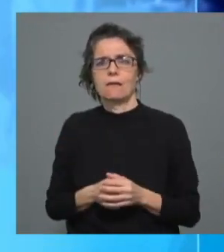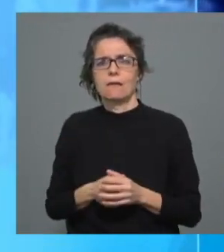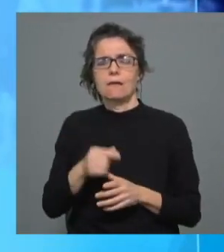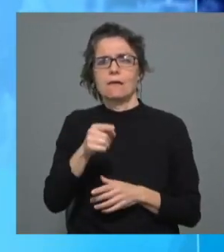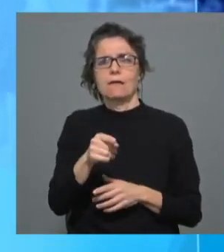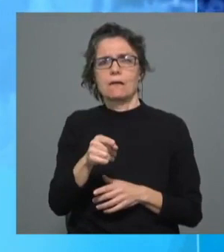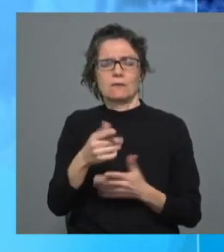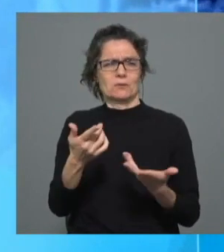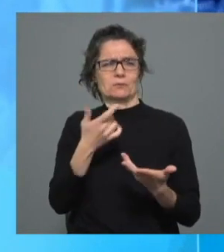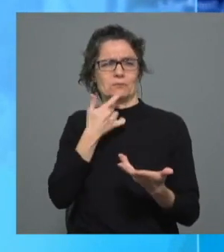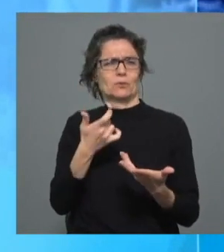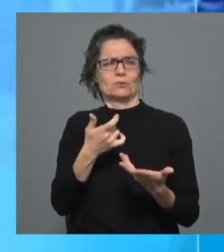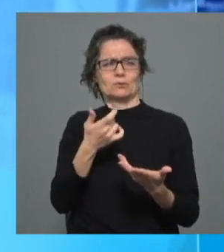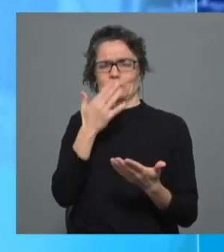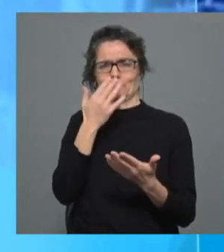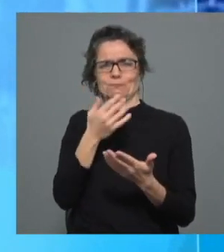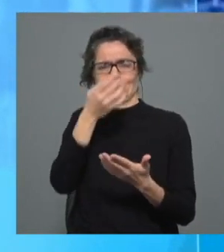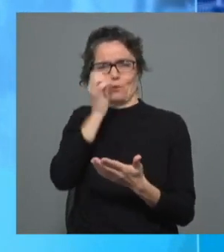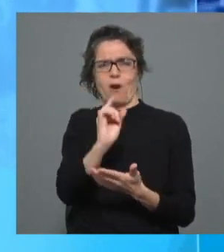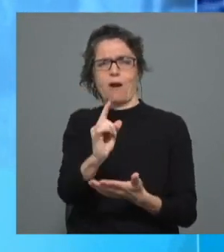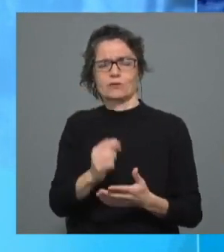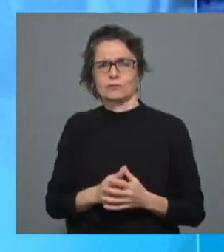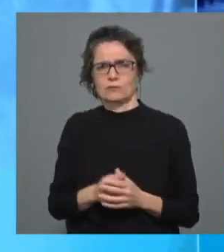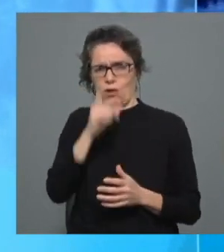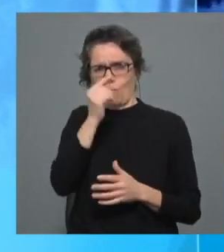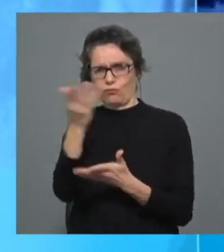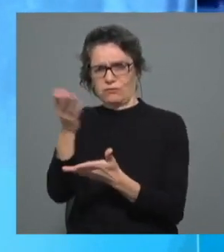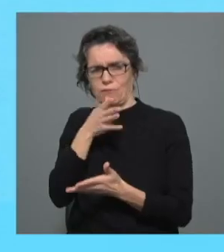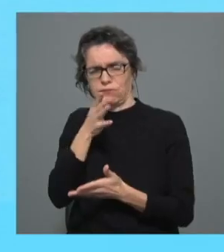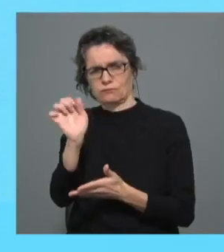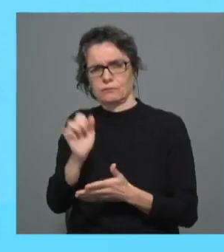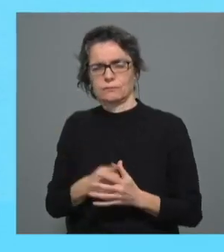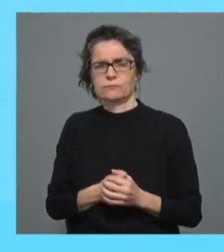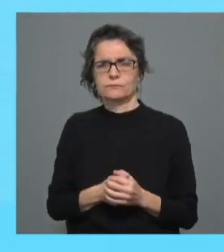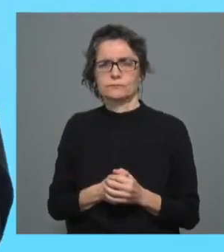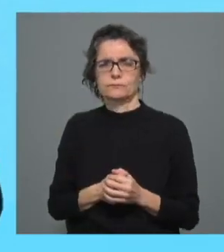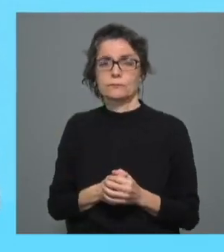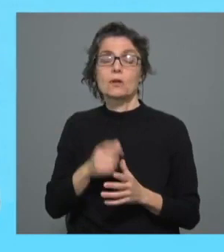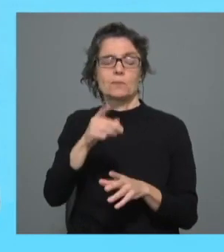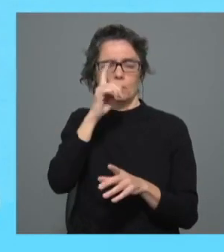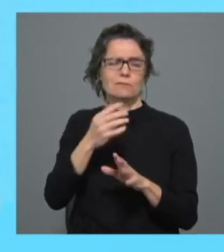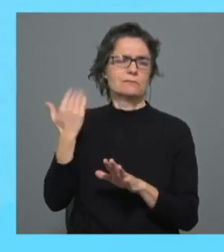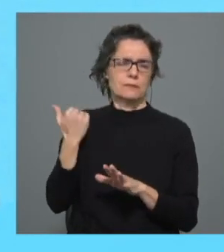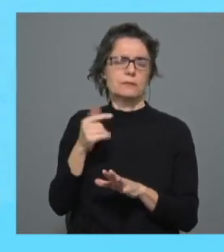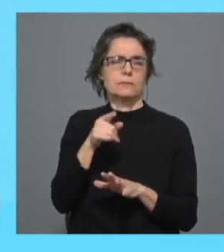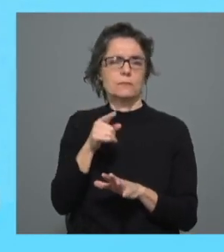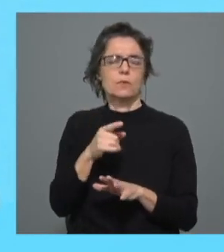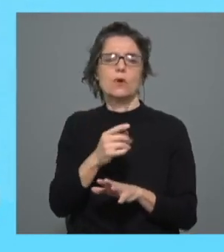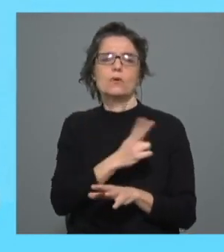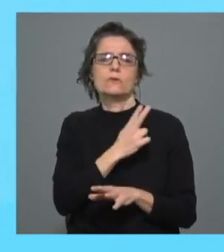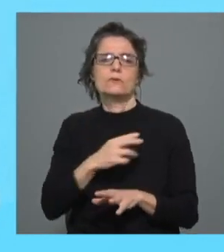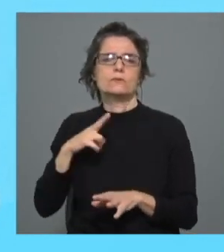invectiva é esta? O que diz esta invectiva de Putin? Sabe, aqui há tempos um distinto professor da Universidade Portuguesa,